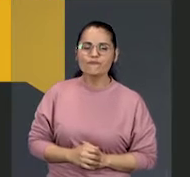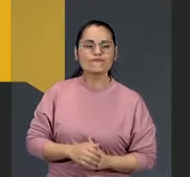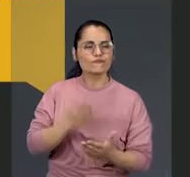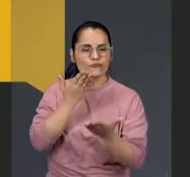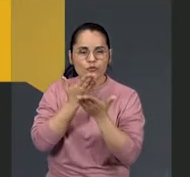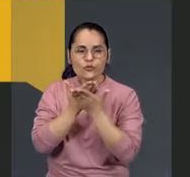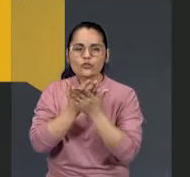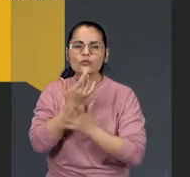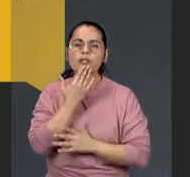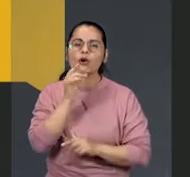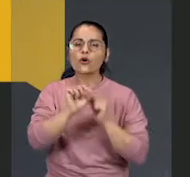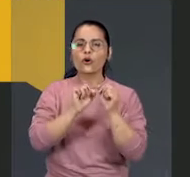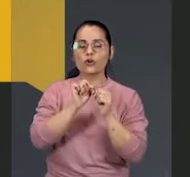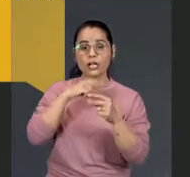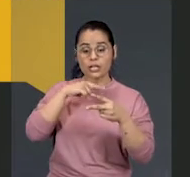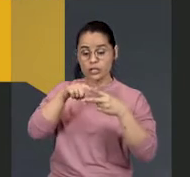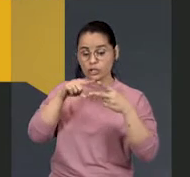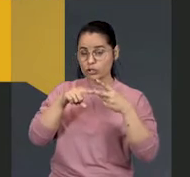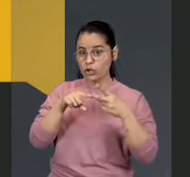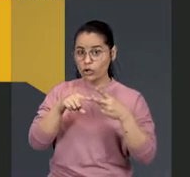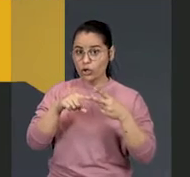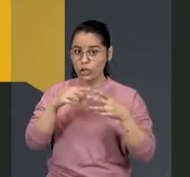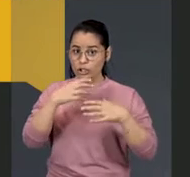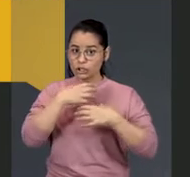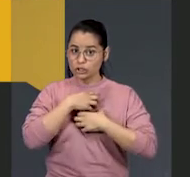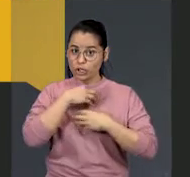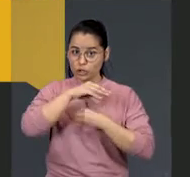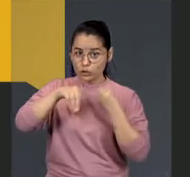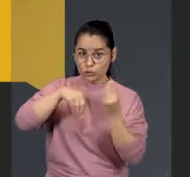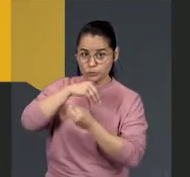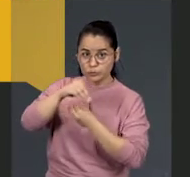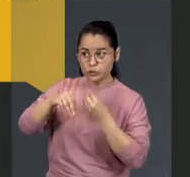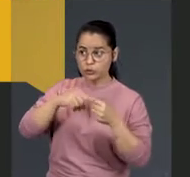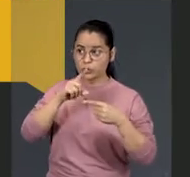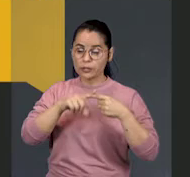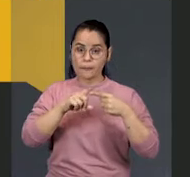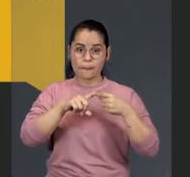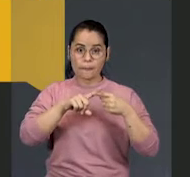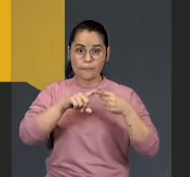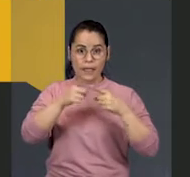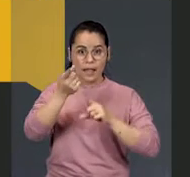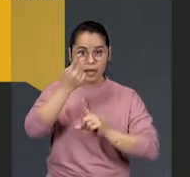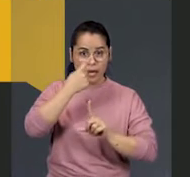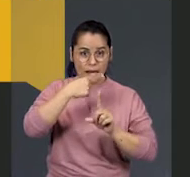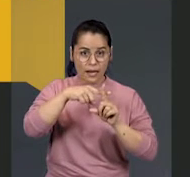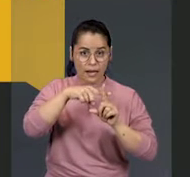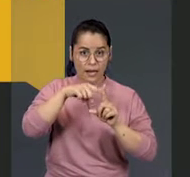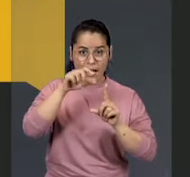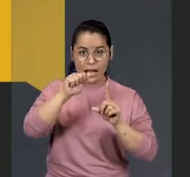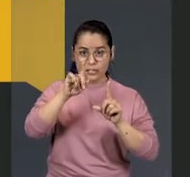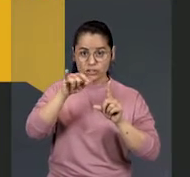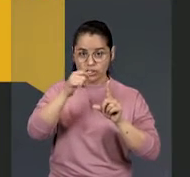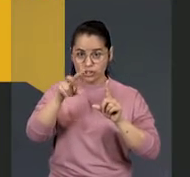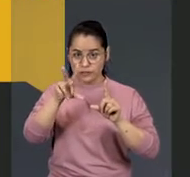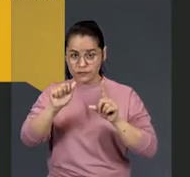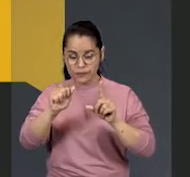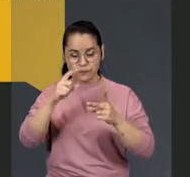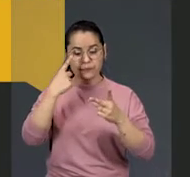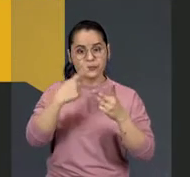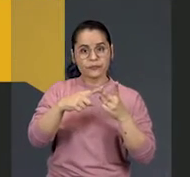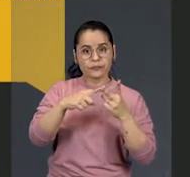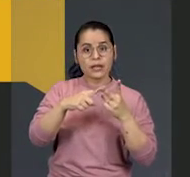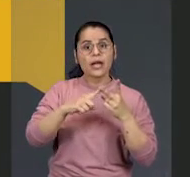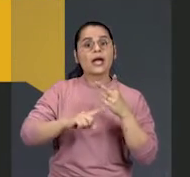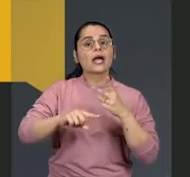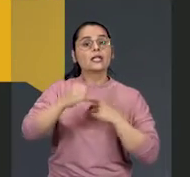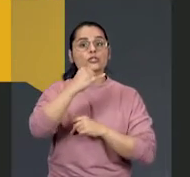consideram-se genericamente dois sistemas de misturas: mistura aditiva e a mistura subtrativa,